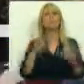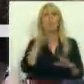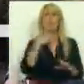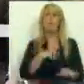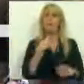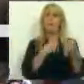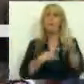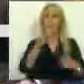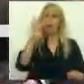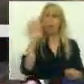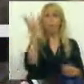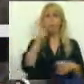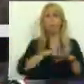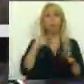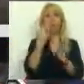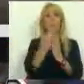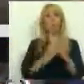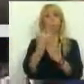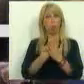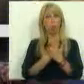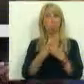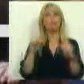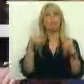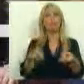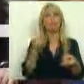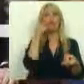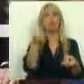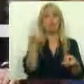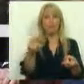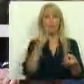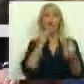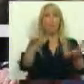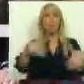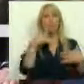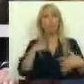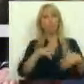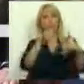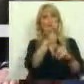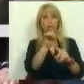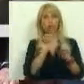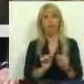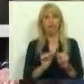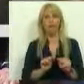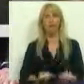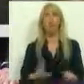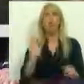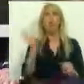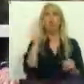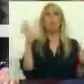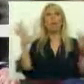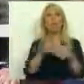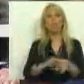questões relativamente a este diploma para que na especialidade pudéssemos vir a desenvolver. O primeiro tem a ver com uma